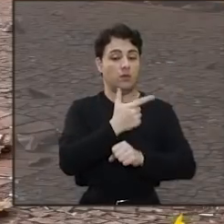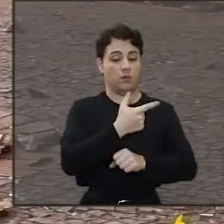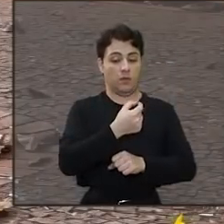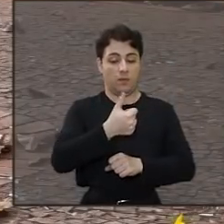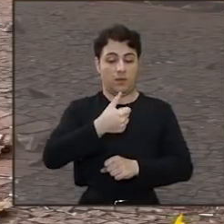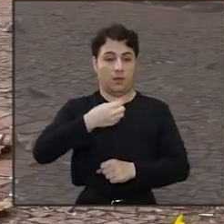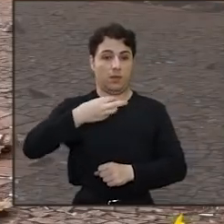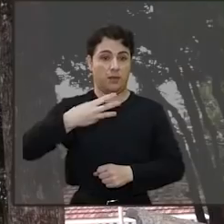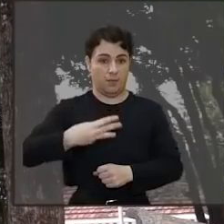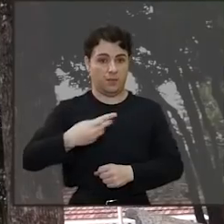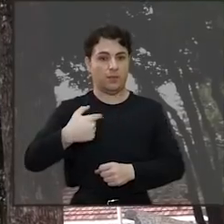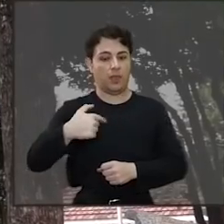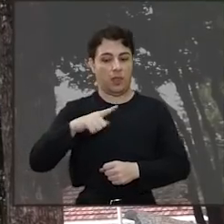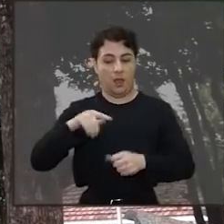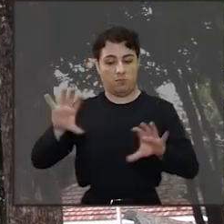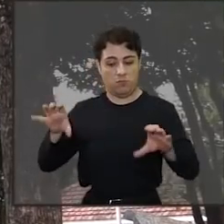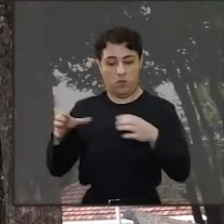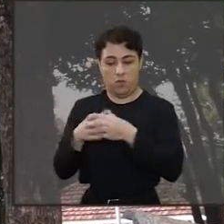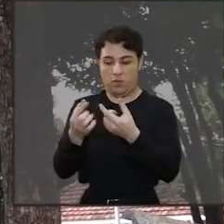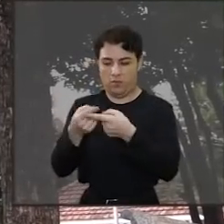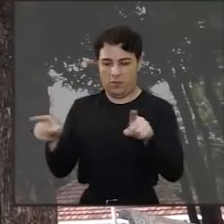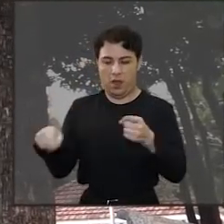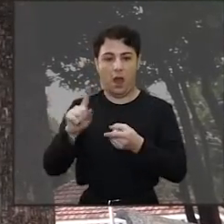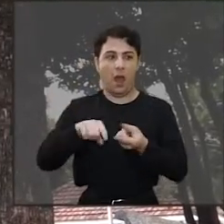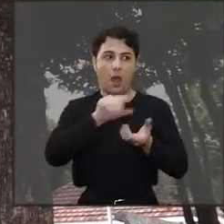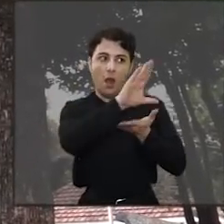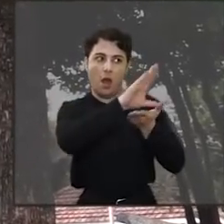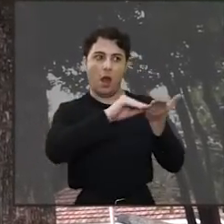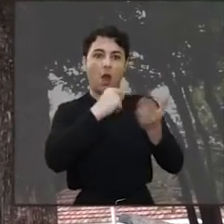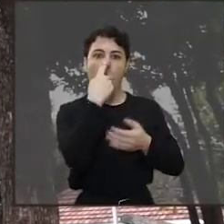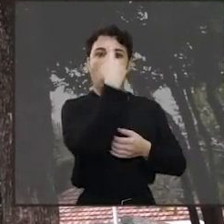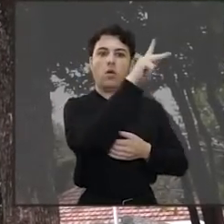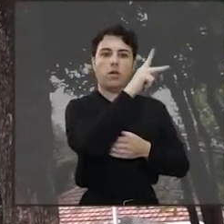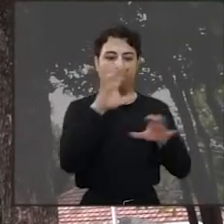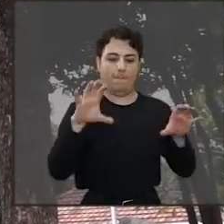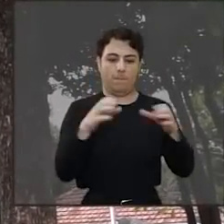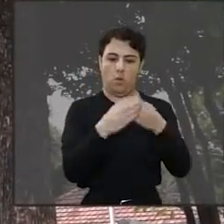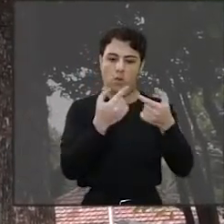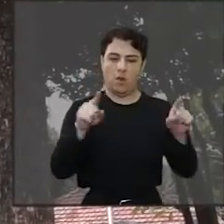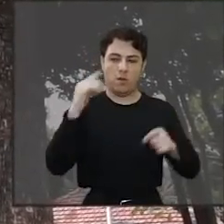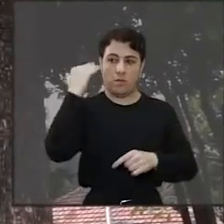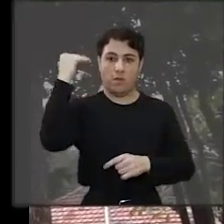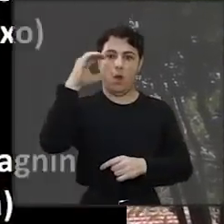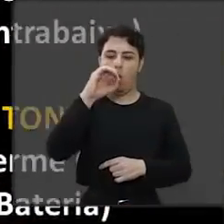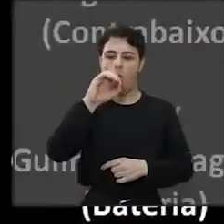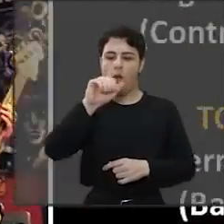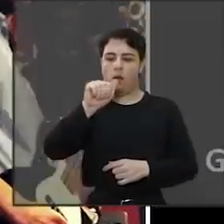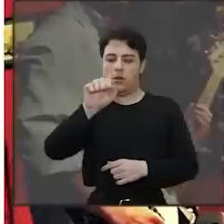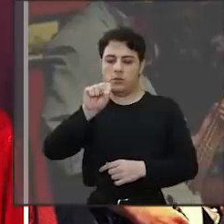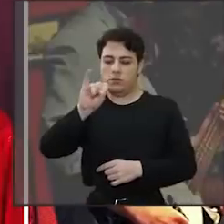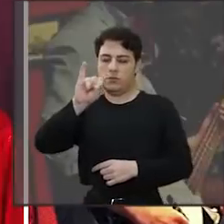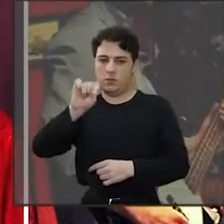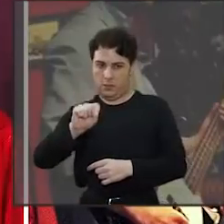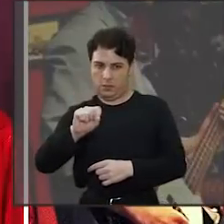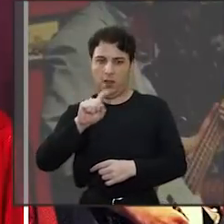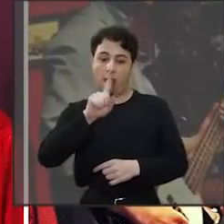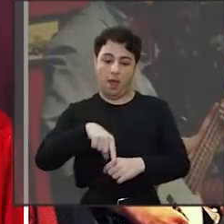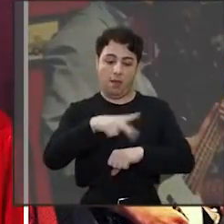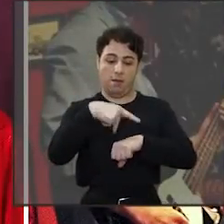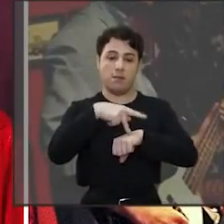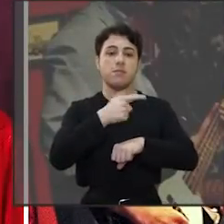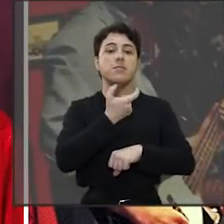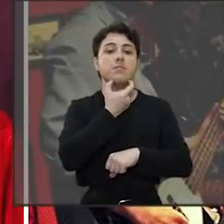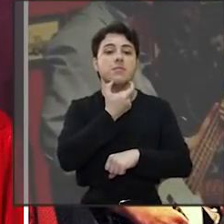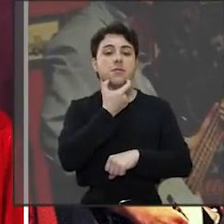de 2013 que eu montei minha primeira banda cover aqui na cidade. Era uma banda cover de Oasis, uma banda de